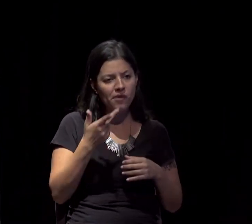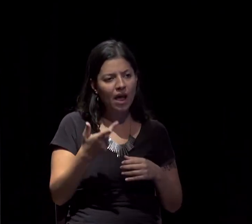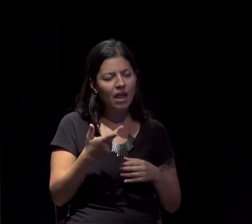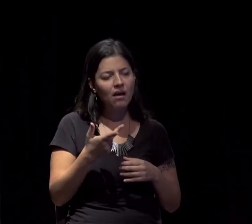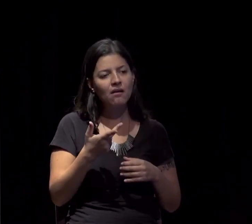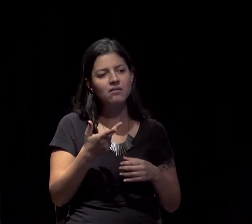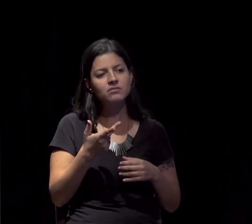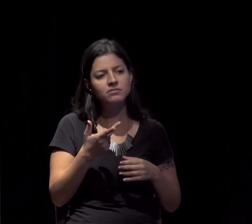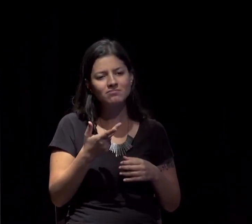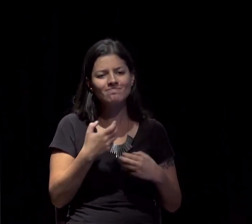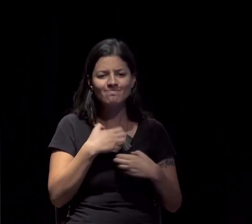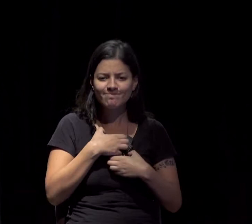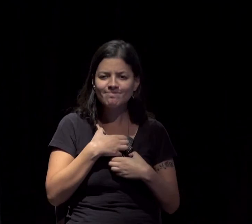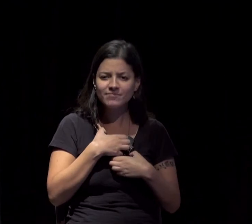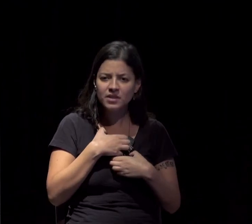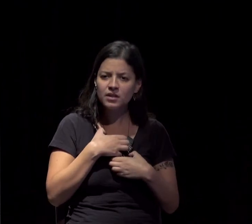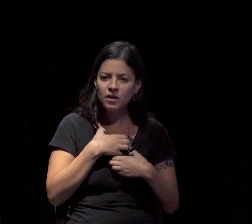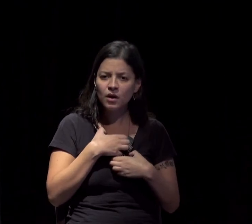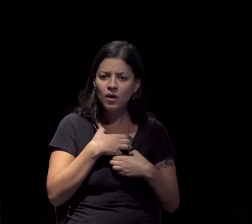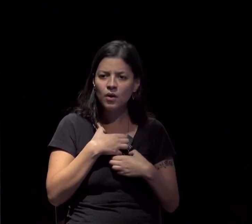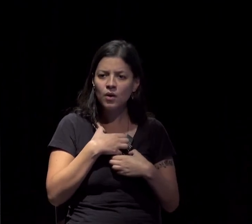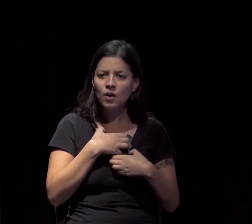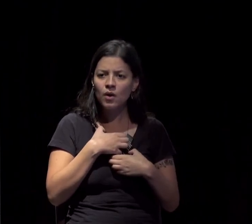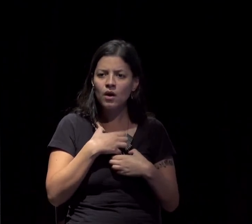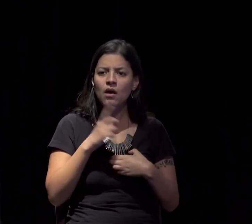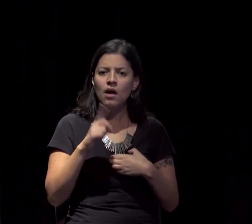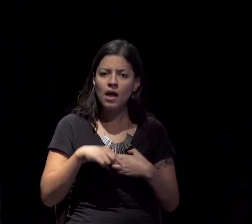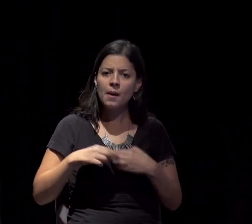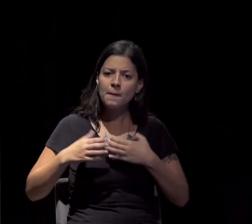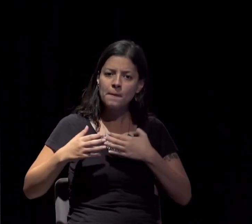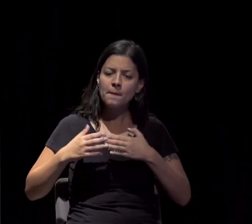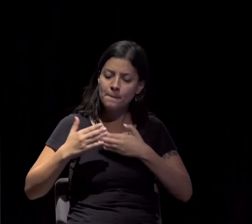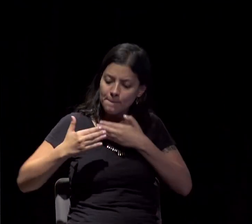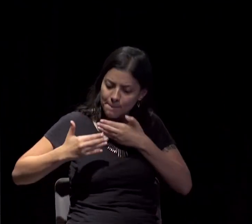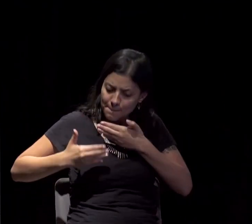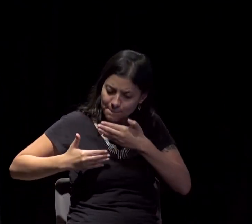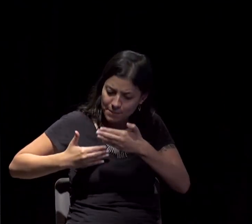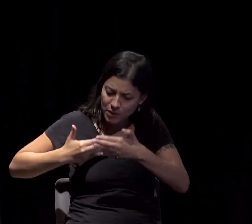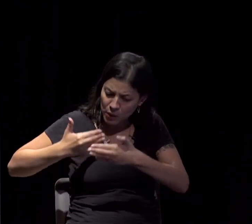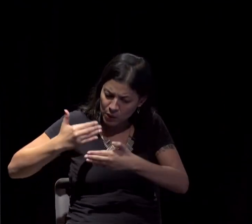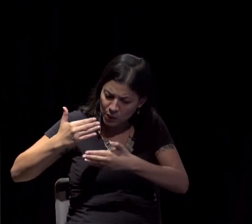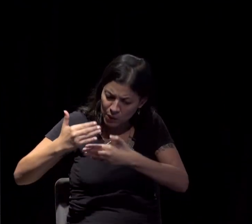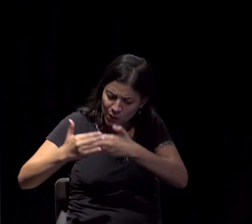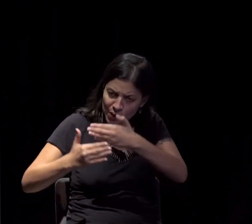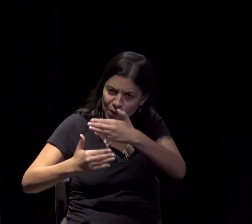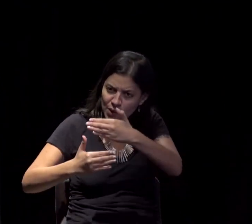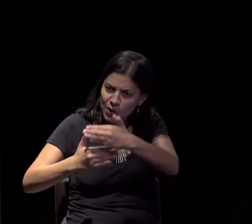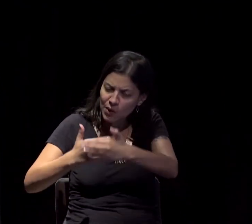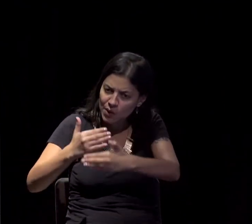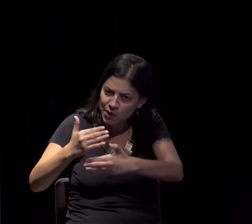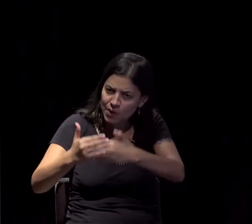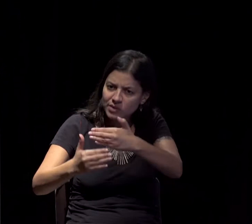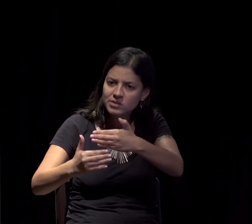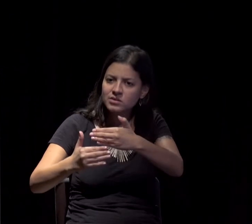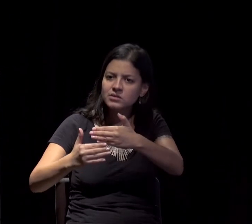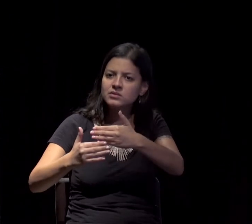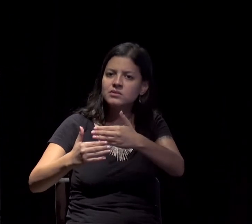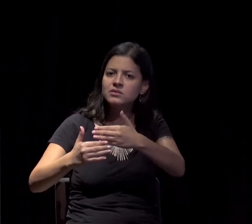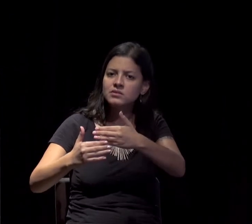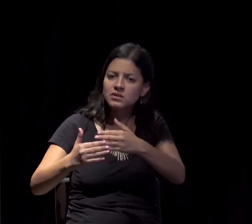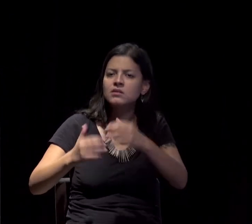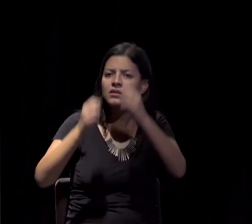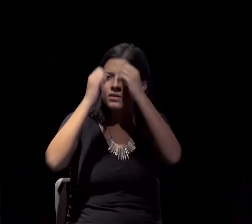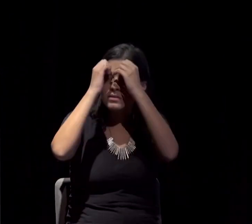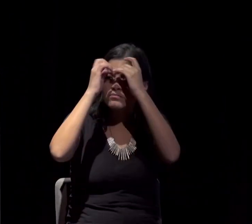bastante complexificada, de um largo processo, de um complexo processo, de uma complexa tessitura